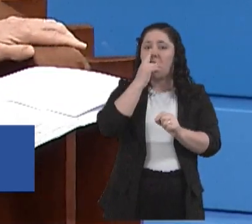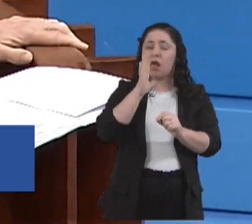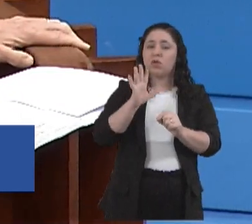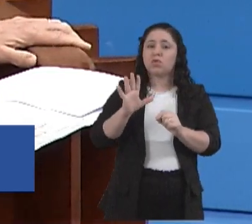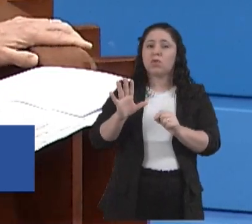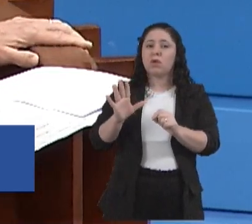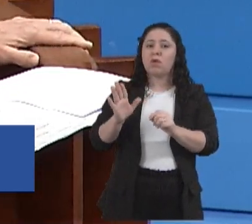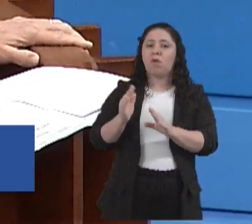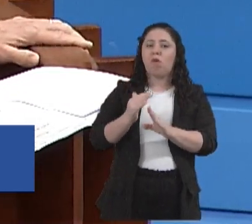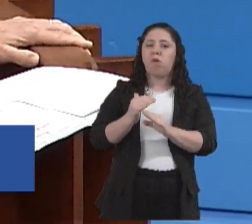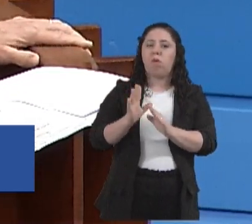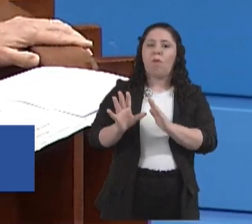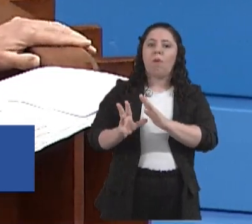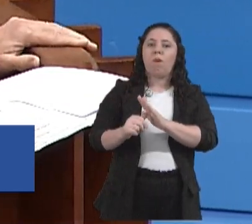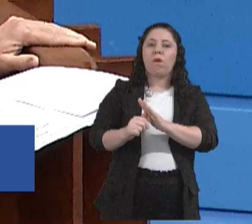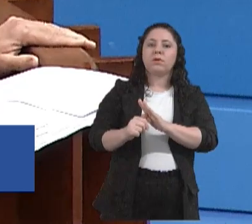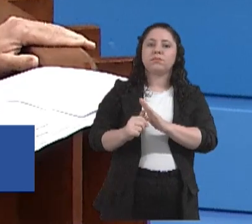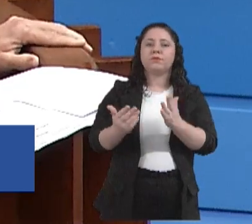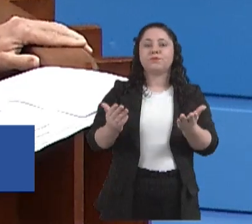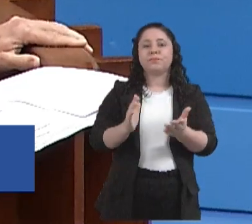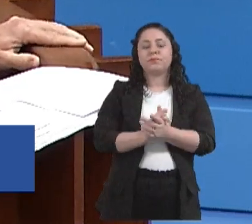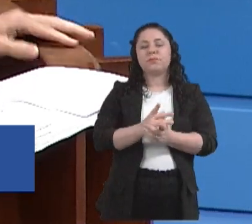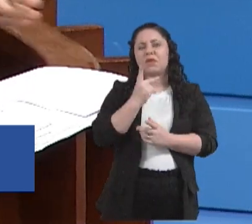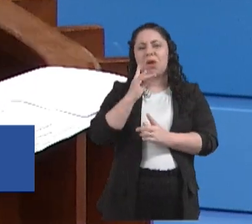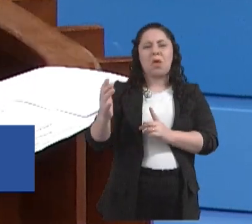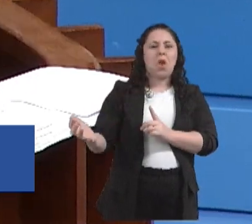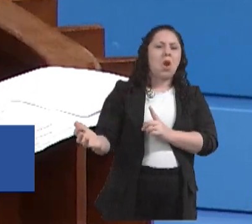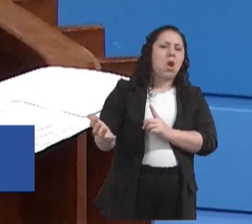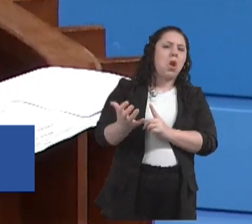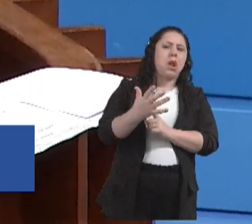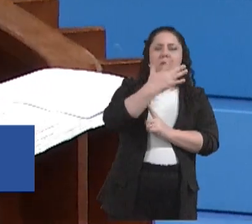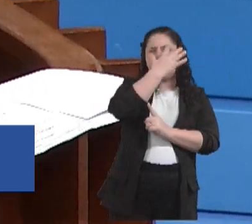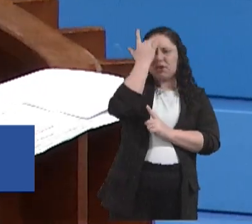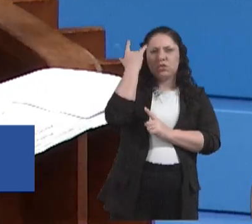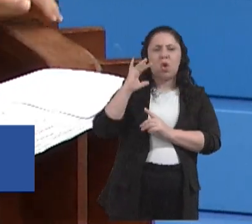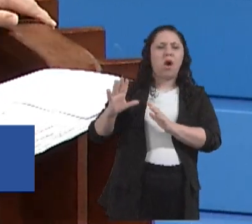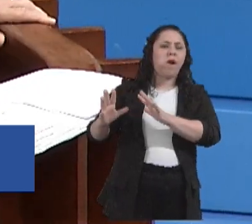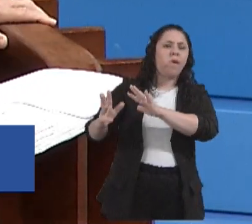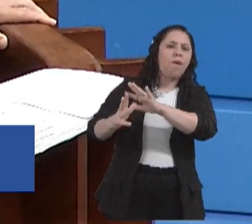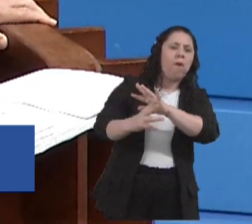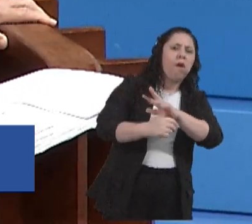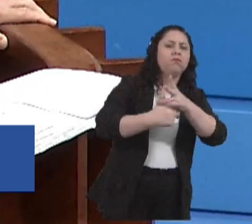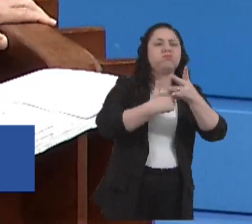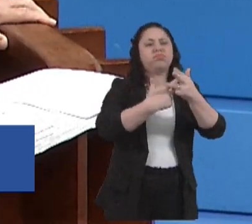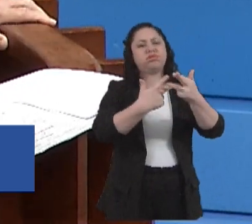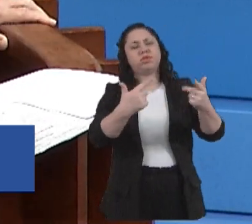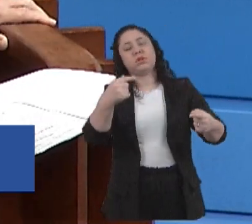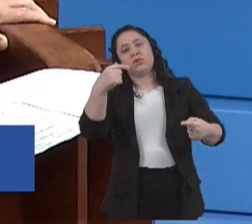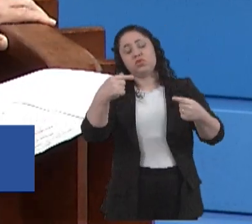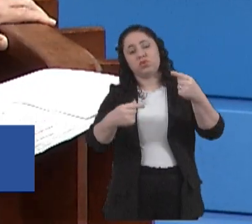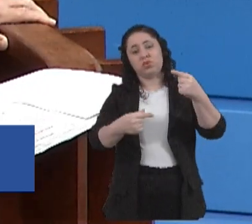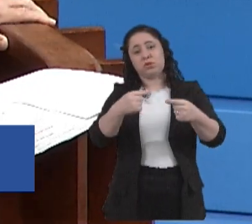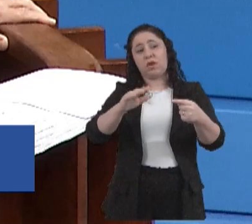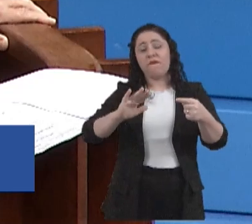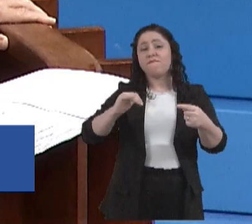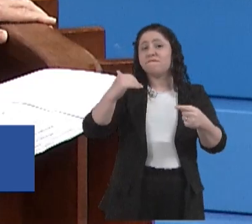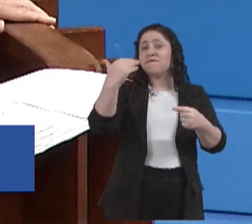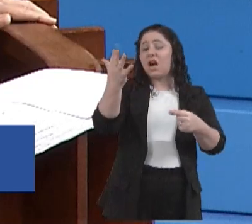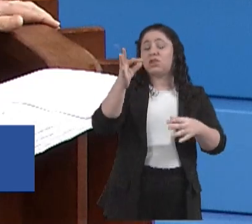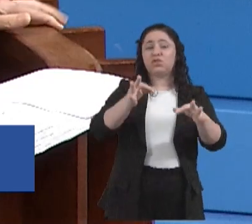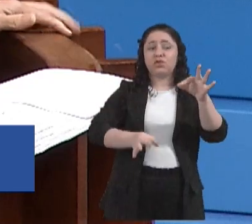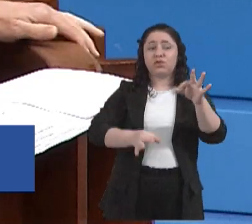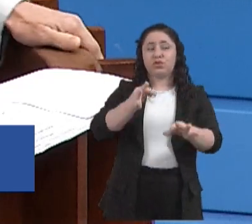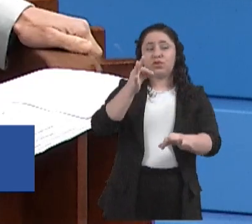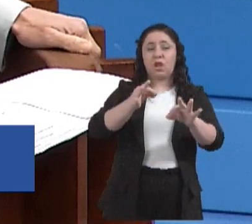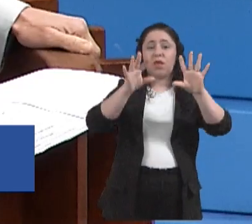lá. Até porque o que foi dito aqui de ataques pessoais, roubo, isso tem que ser discutido na